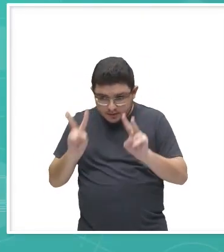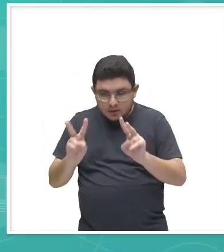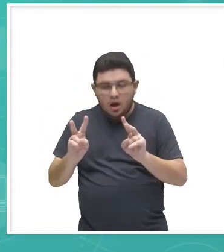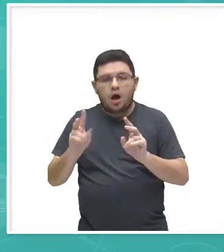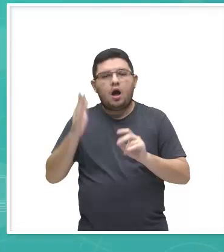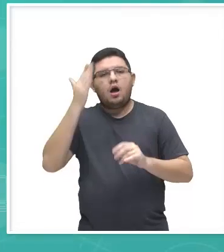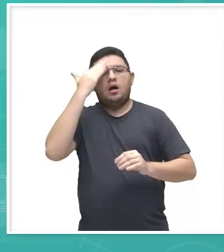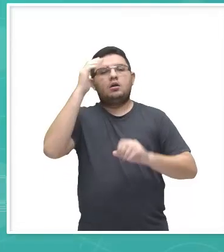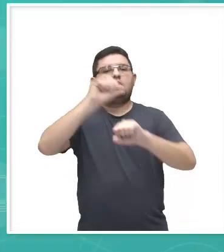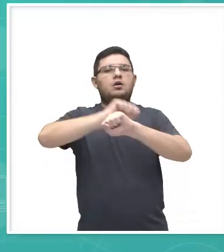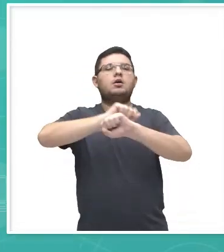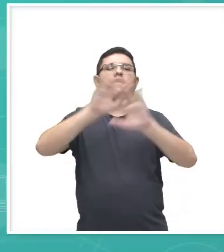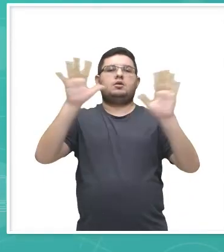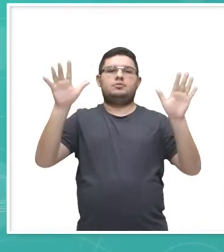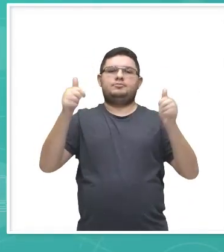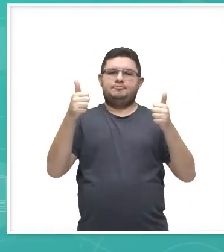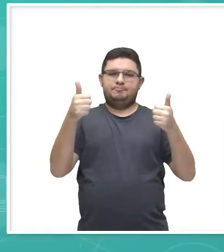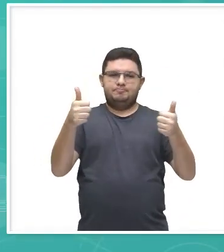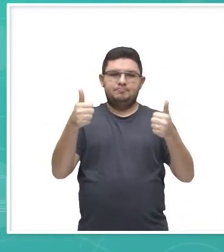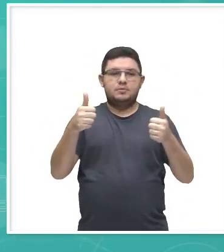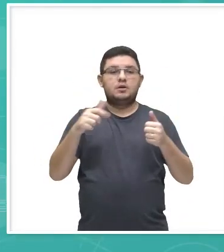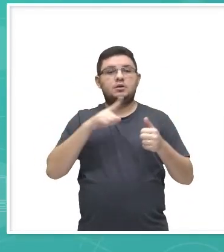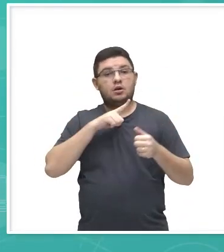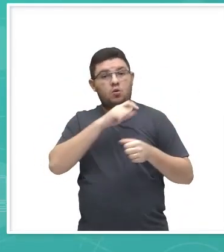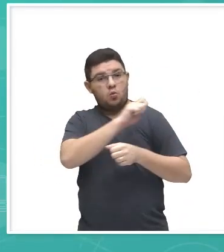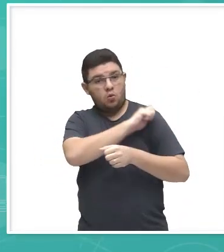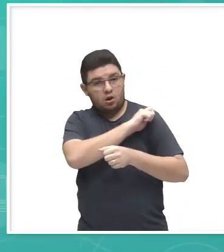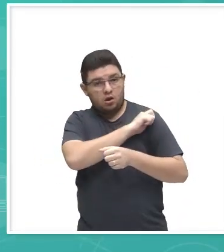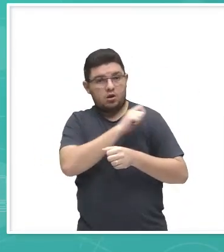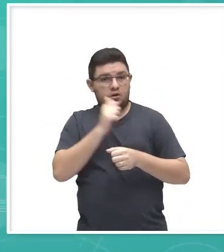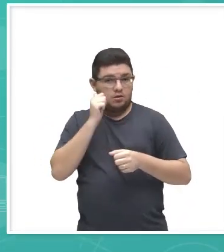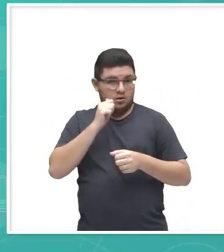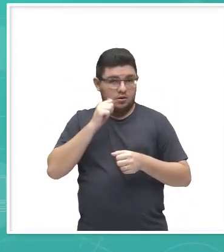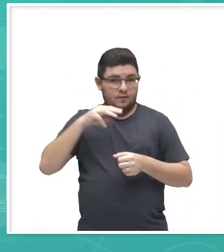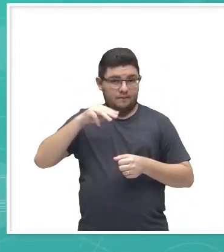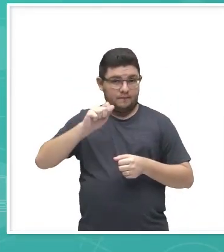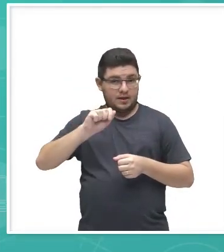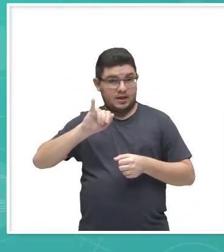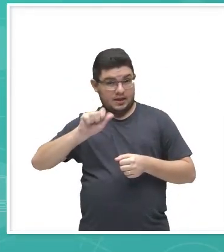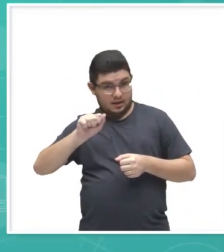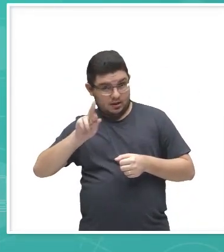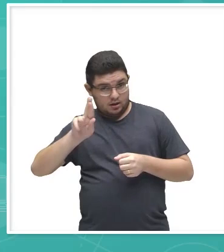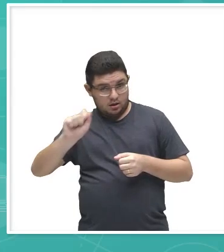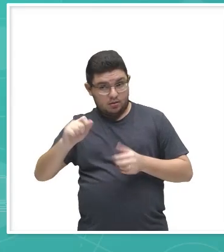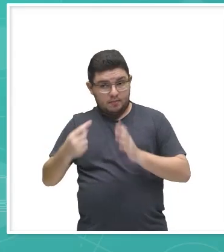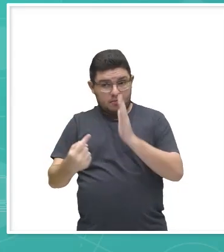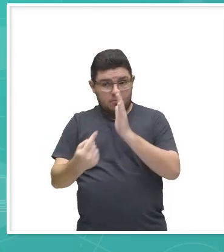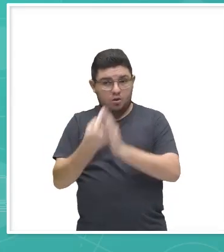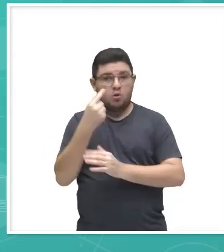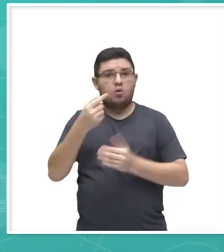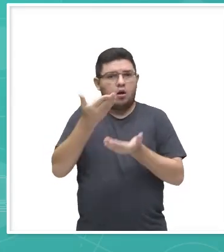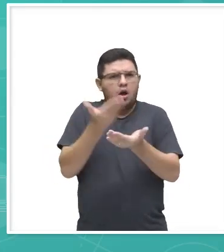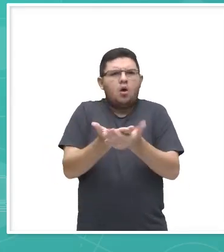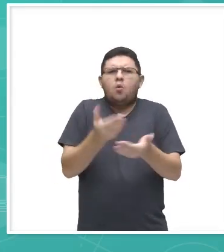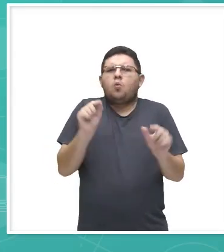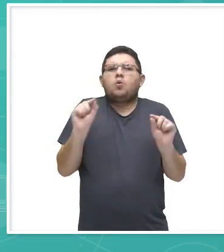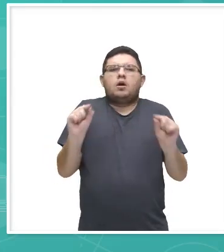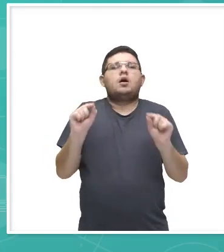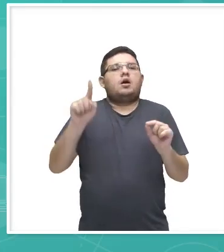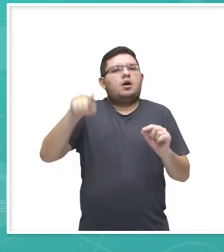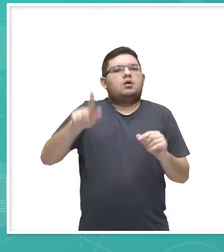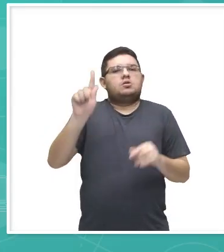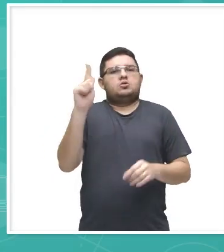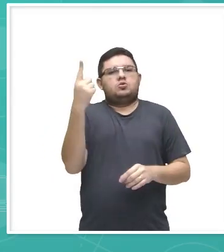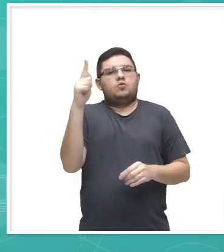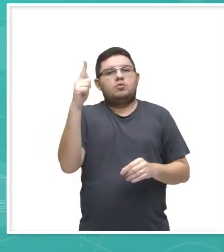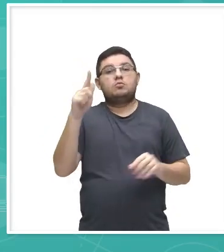com vocês, tá? Tem um aluno aí perguntando, a Maiara, que aula é essa? A gente está na aula de geografia, tá? Falando sobre